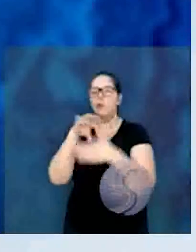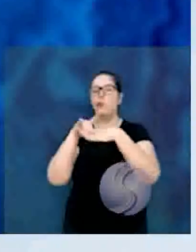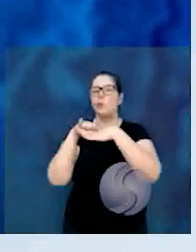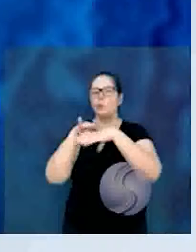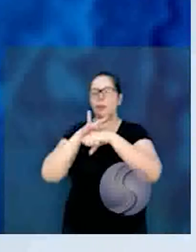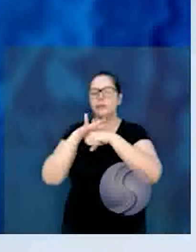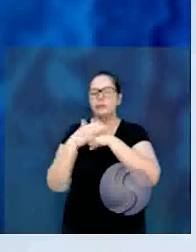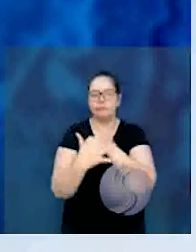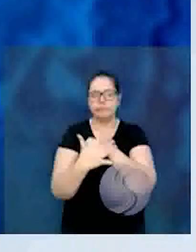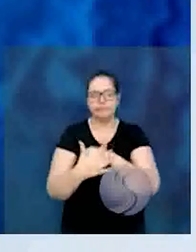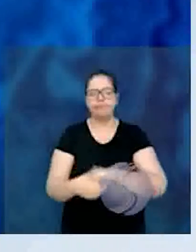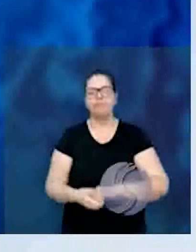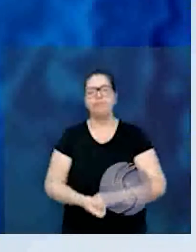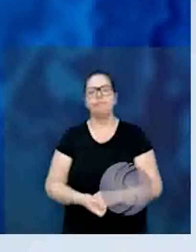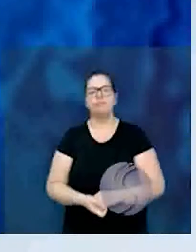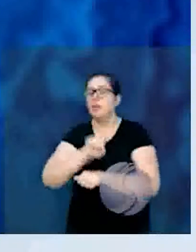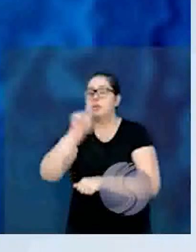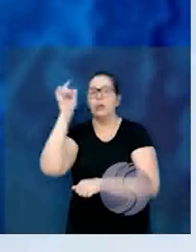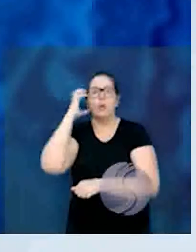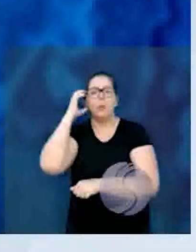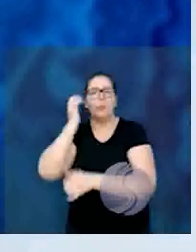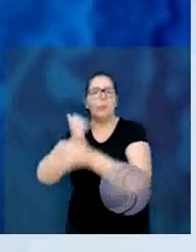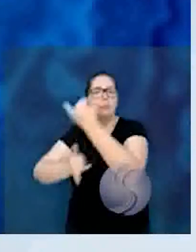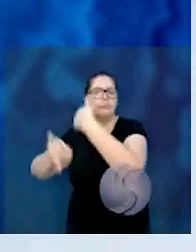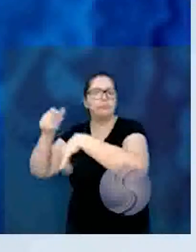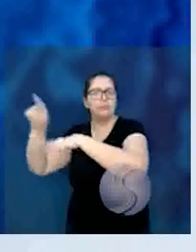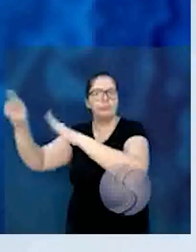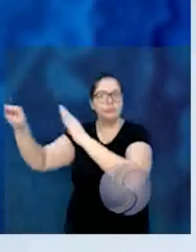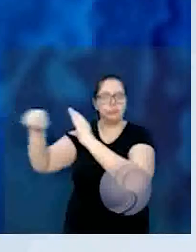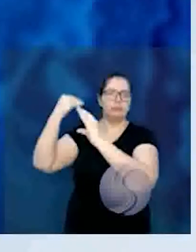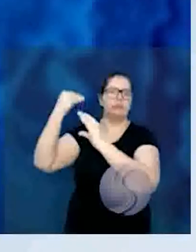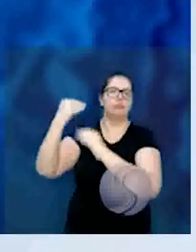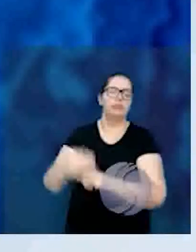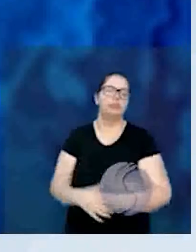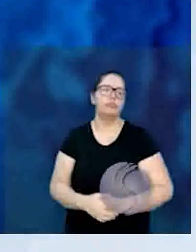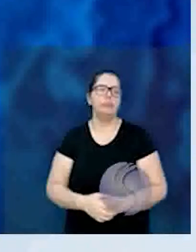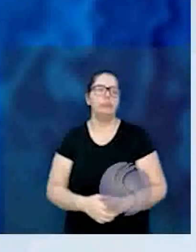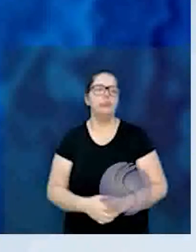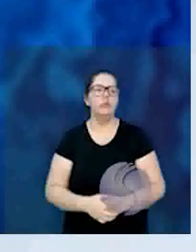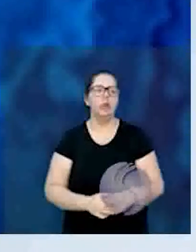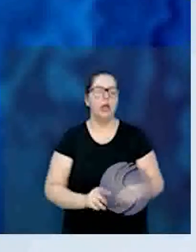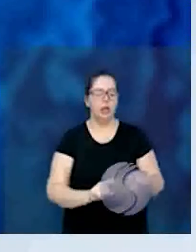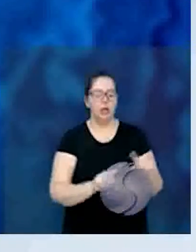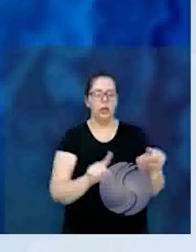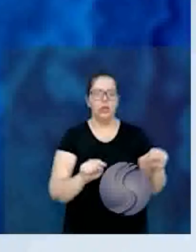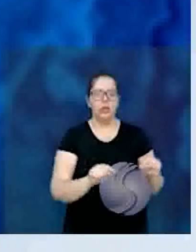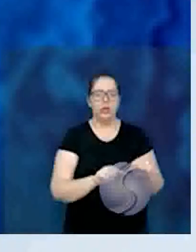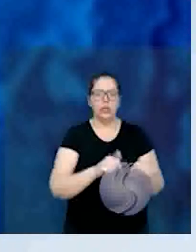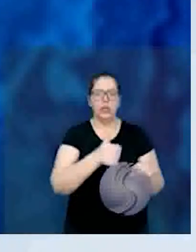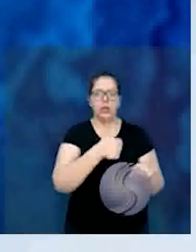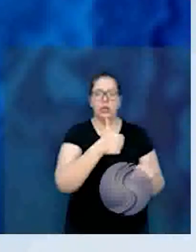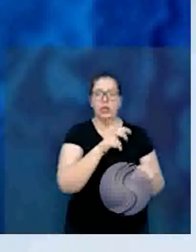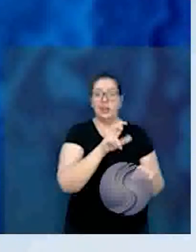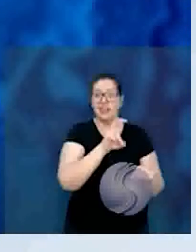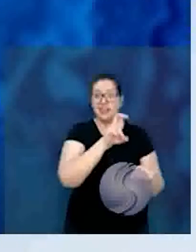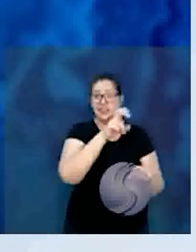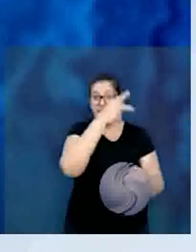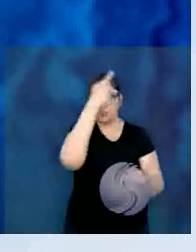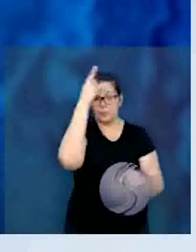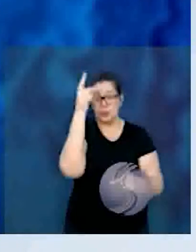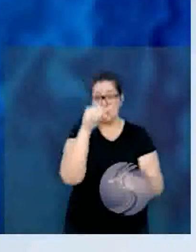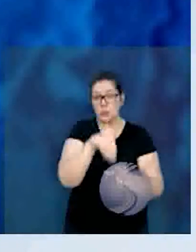do exame são 300 pessoas, estamos com 15 pessoas internadas, 6 estão em